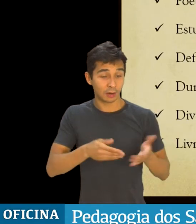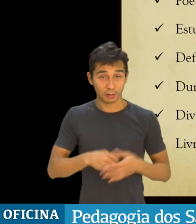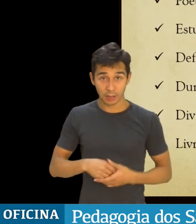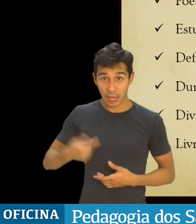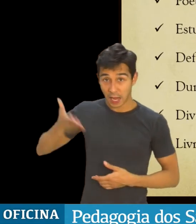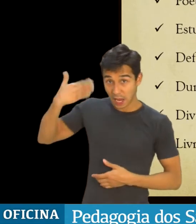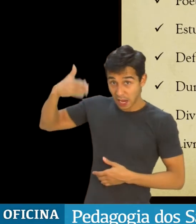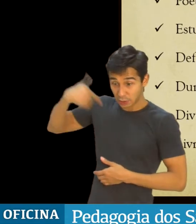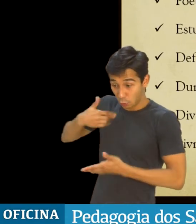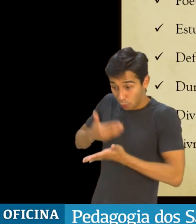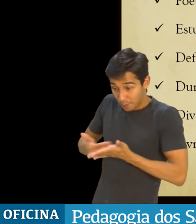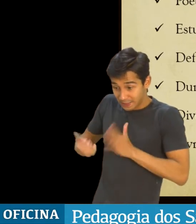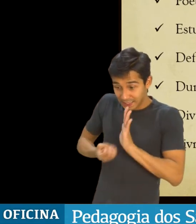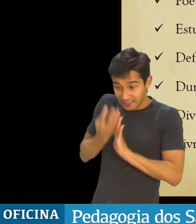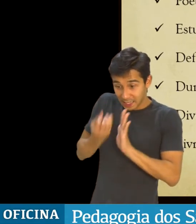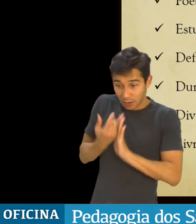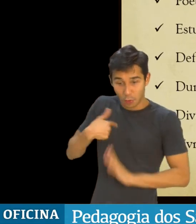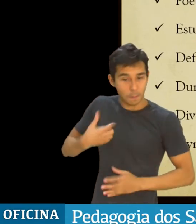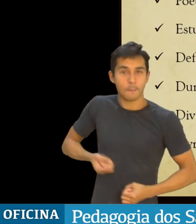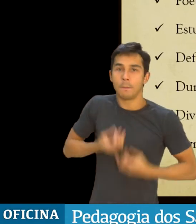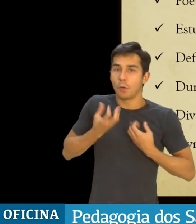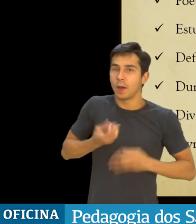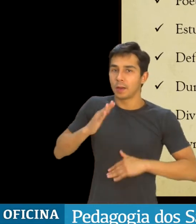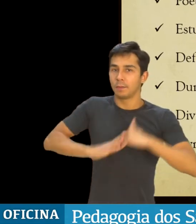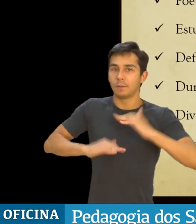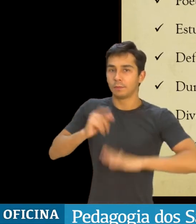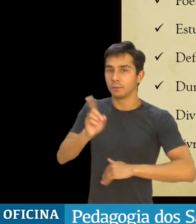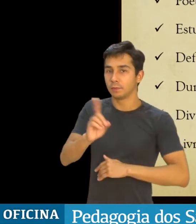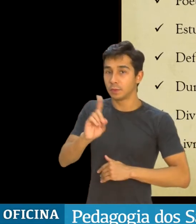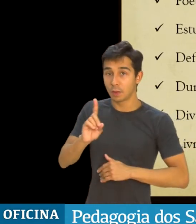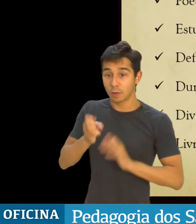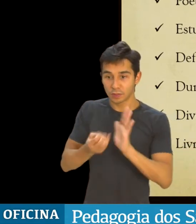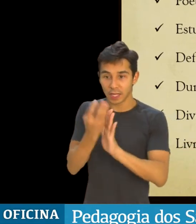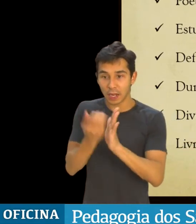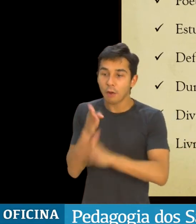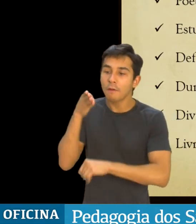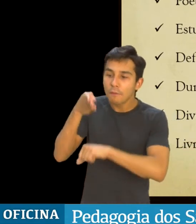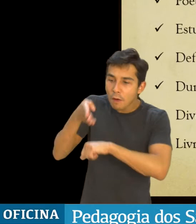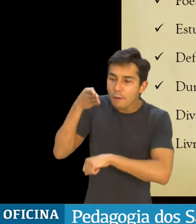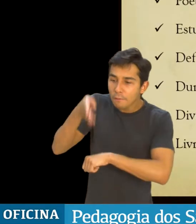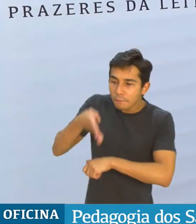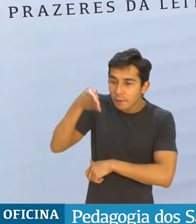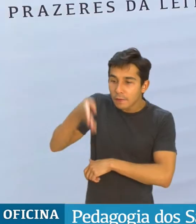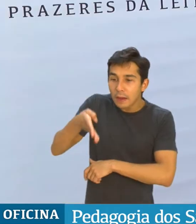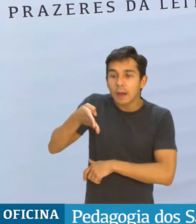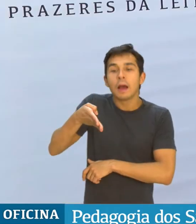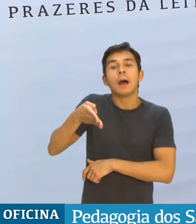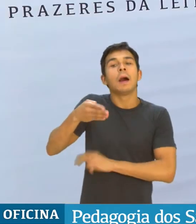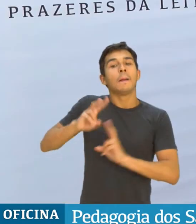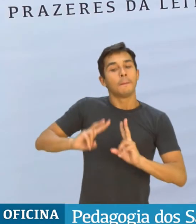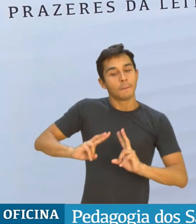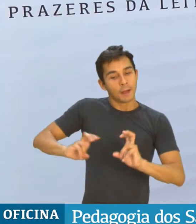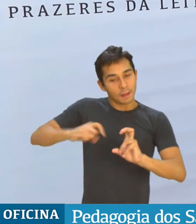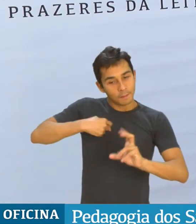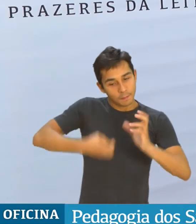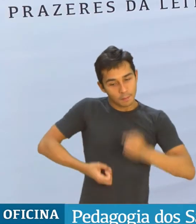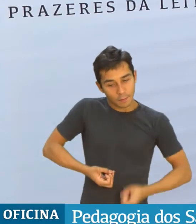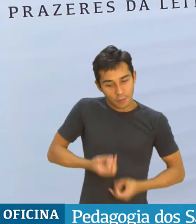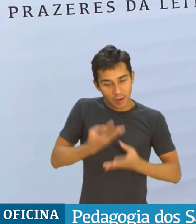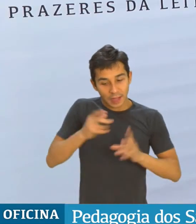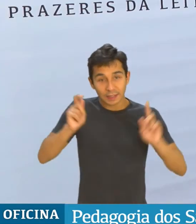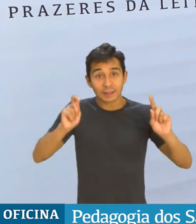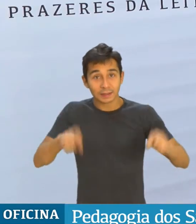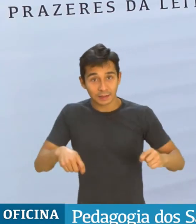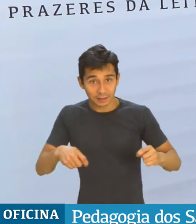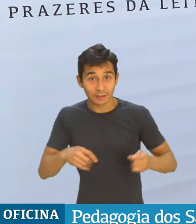era poeta. Eu me descobri poeta no sarau. Eu não tinha livro publicado. Quando eu comecei a fazer sarau, eu ainda não